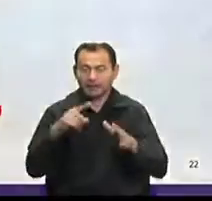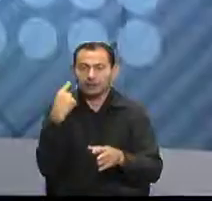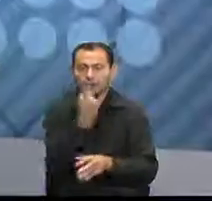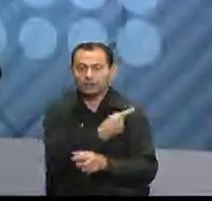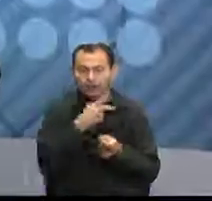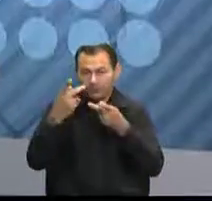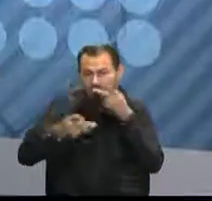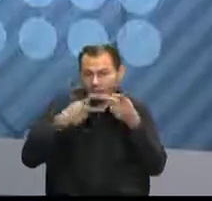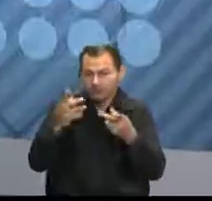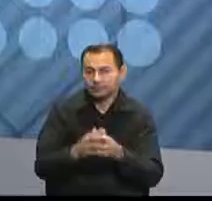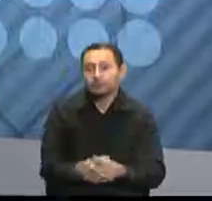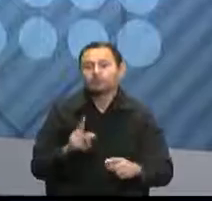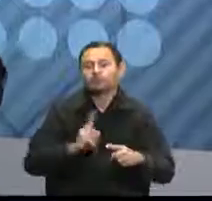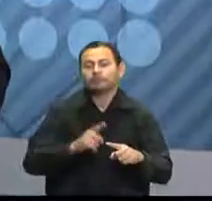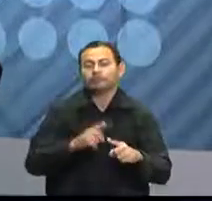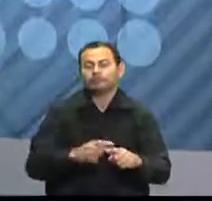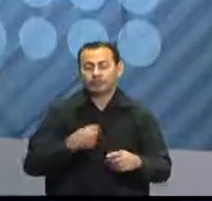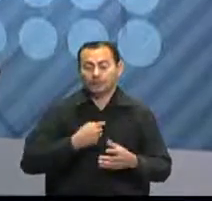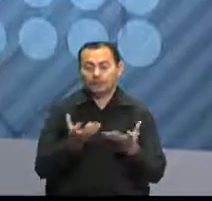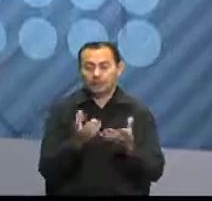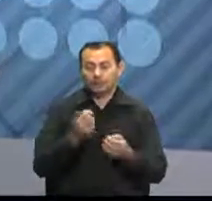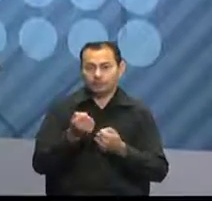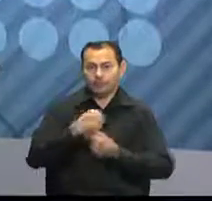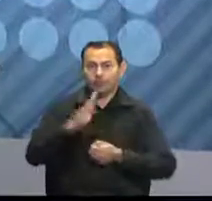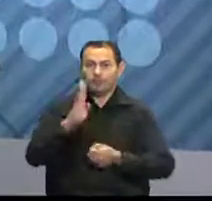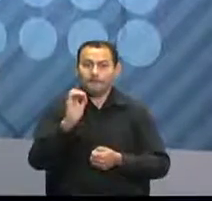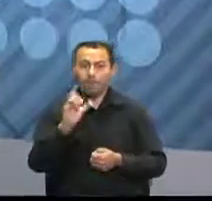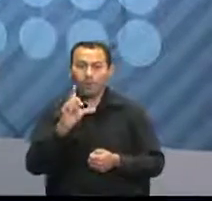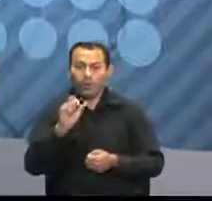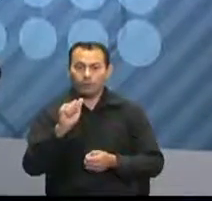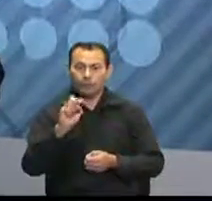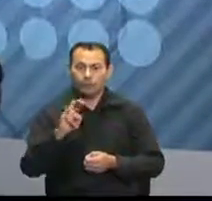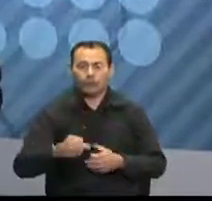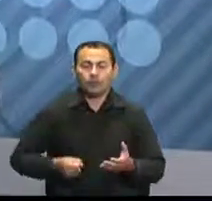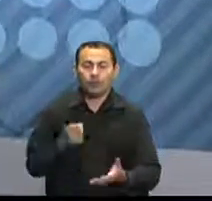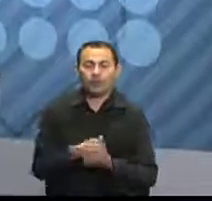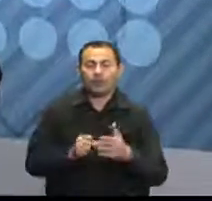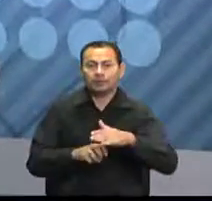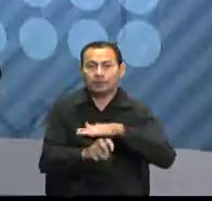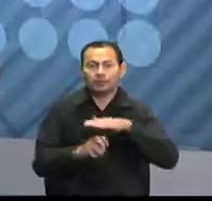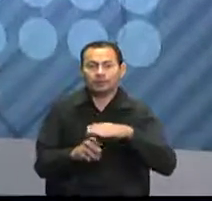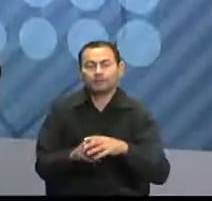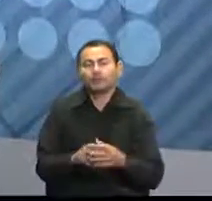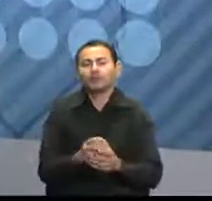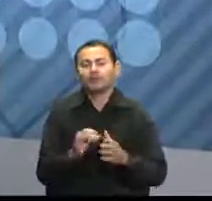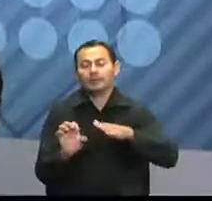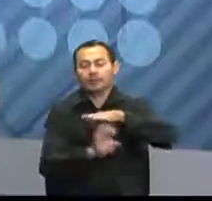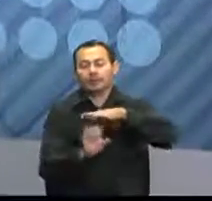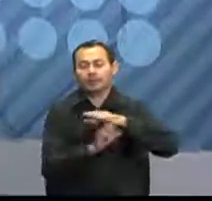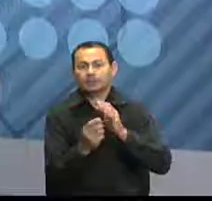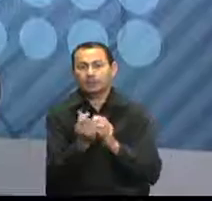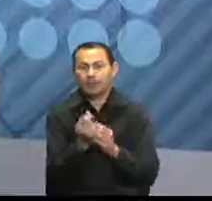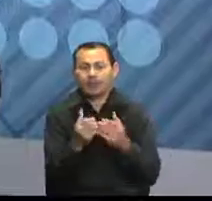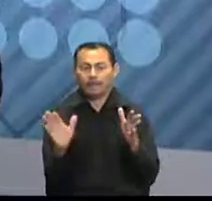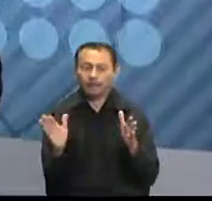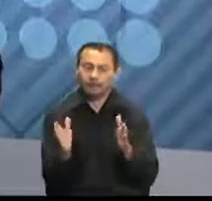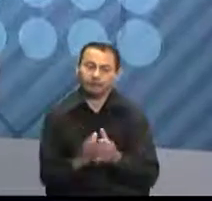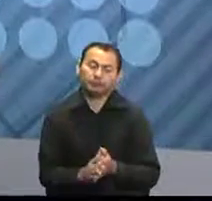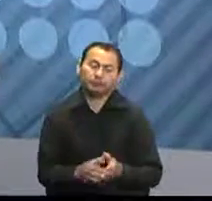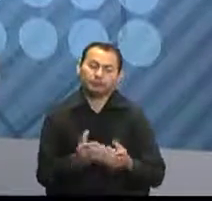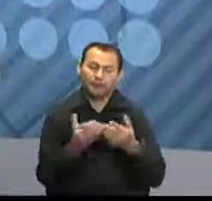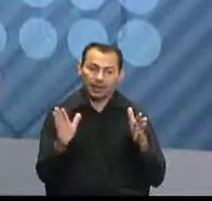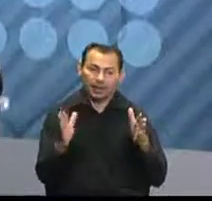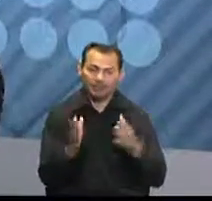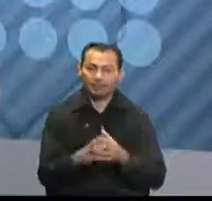nós vamos falar porque se eu quero operar em bolsa eu vou comprar ações de empresas de capital aberto que